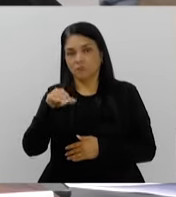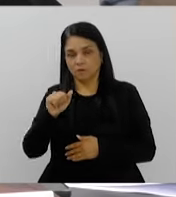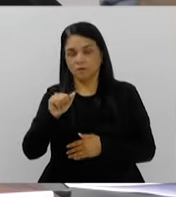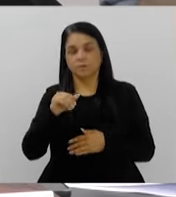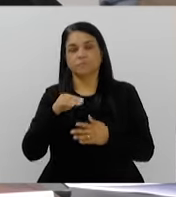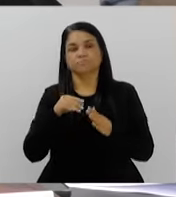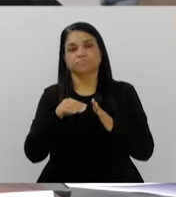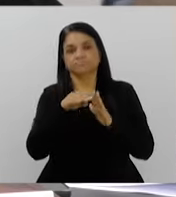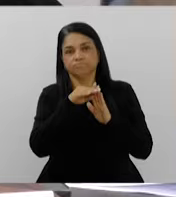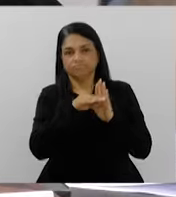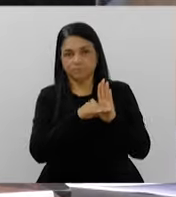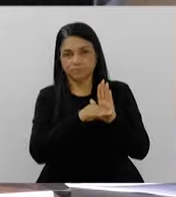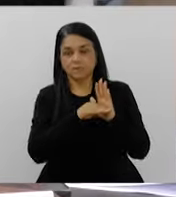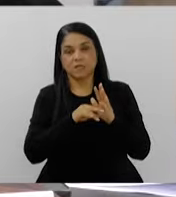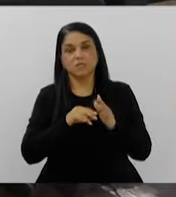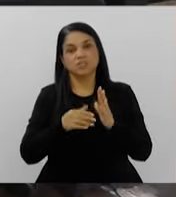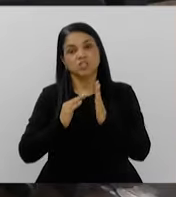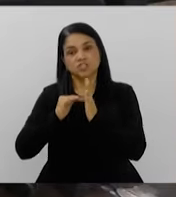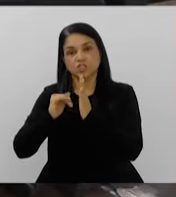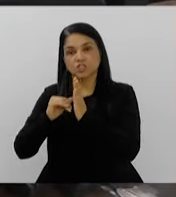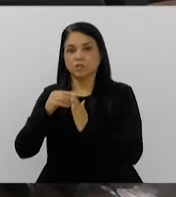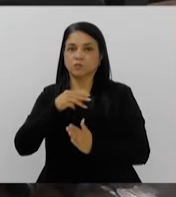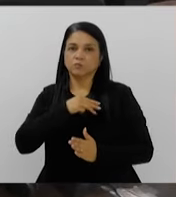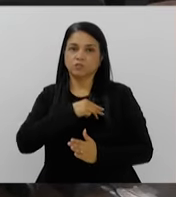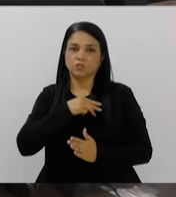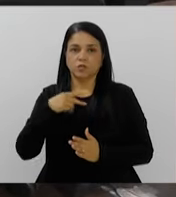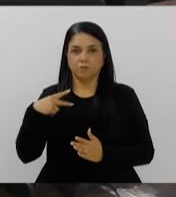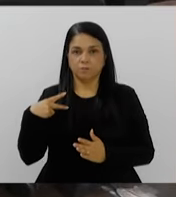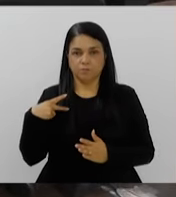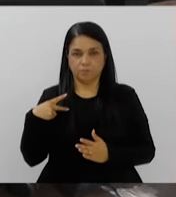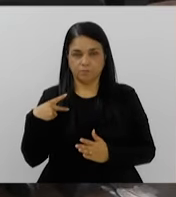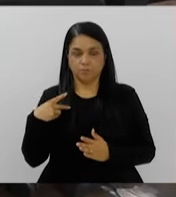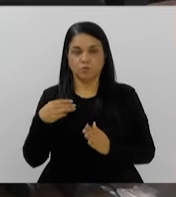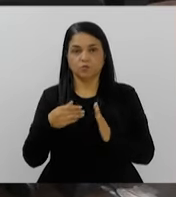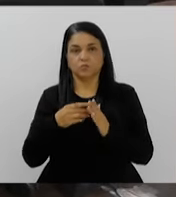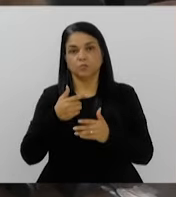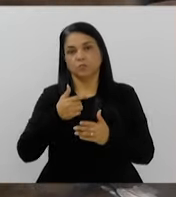artigo. Deputado Mendes. Presidente. Deputado Luiz Paulo.